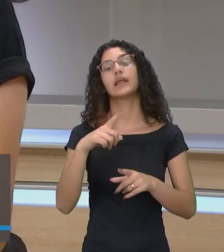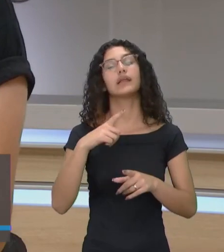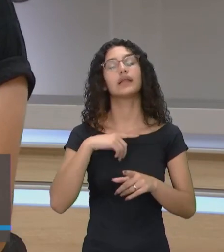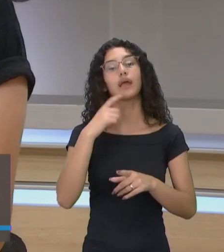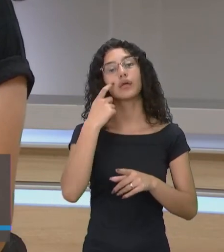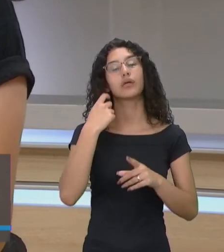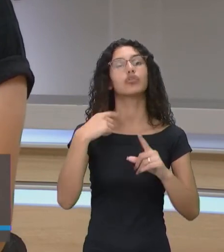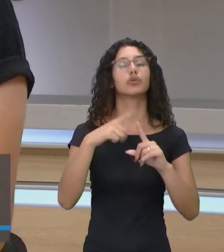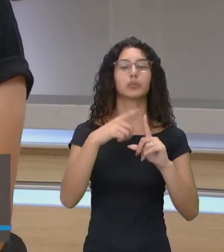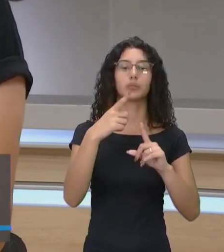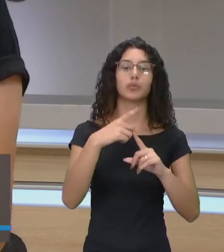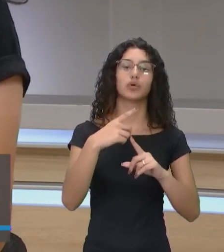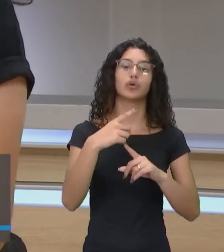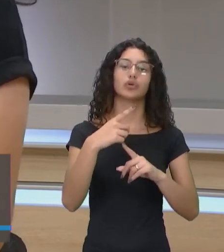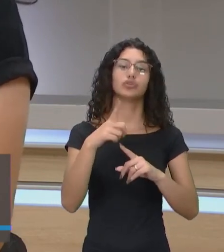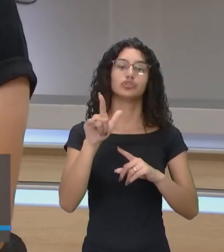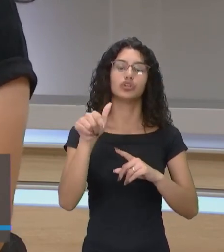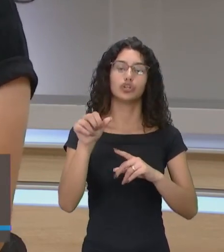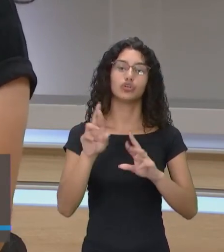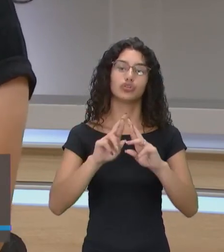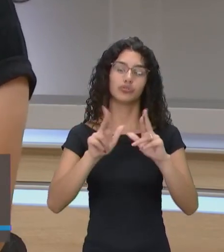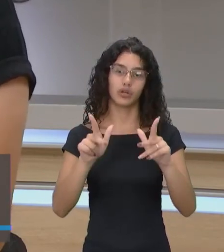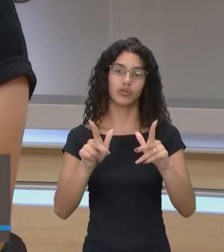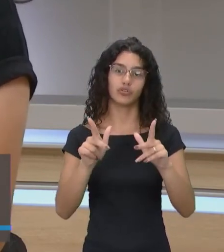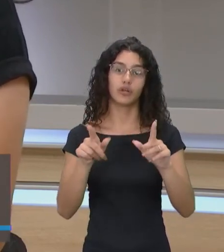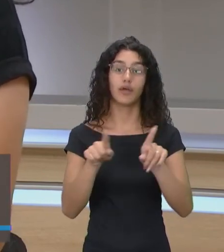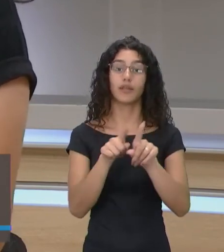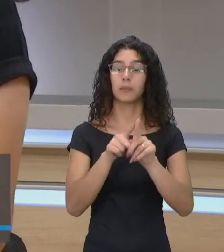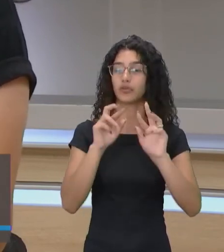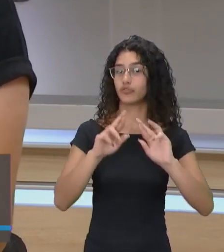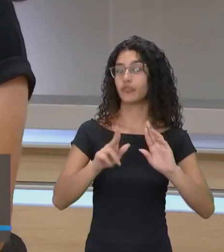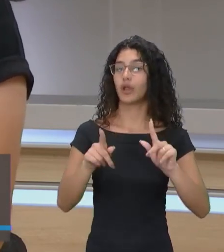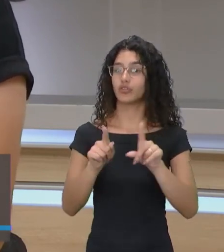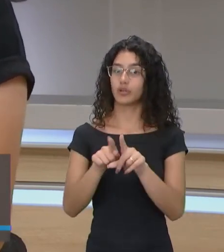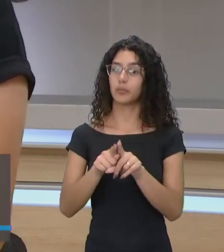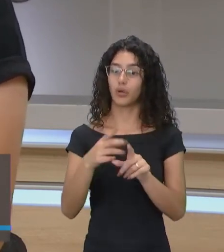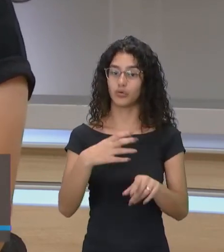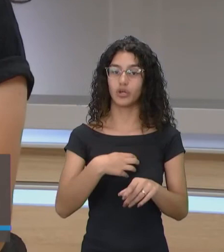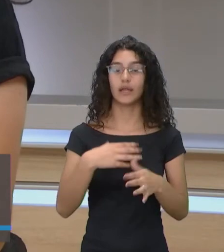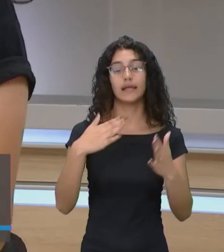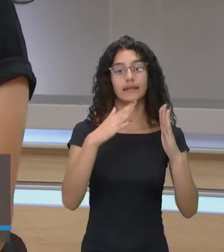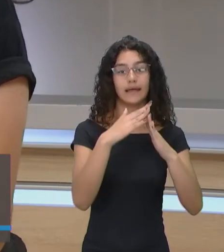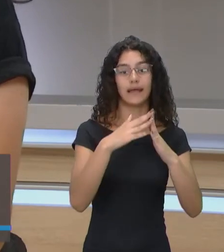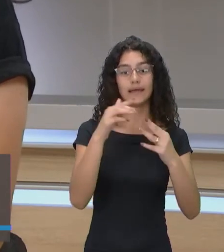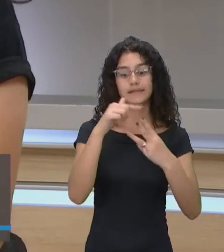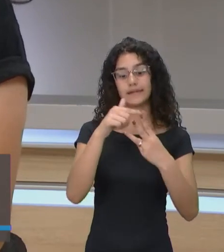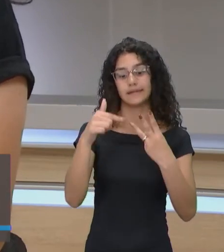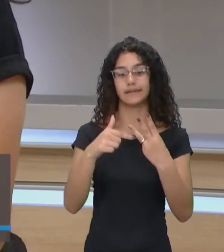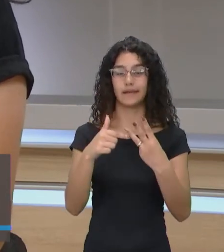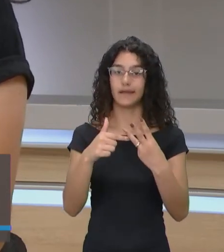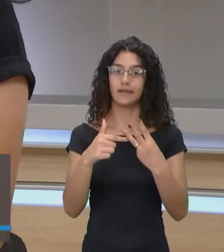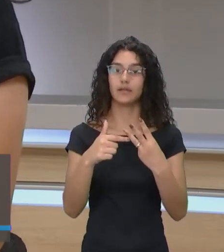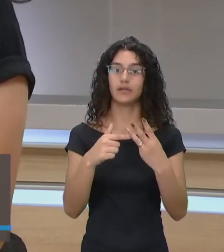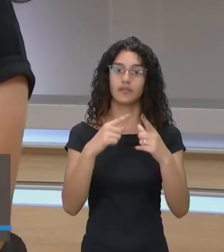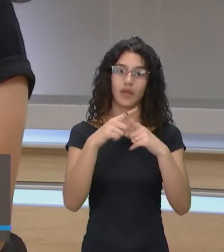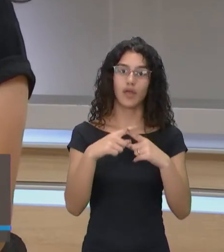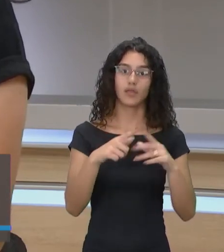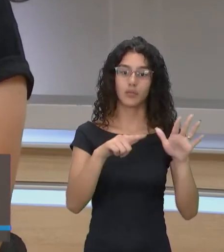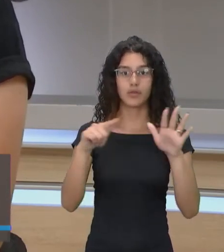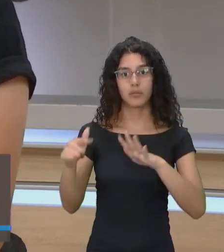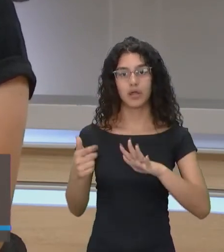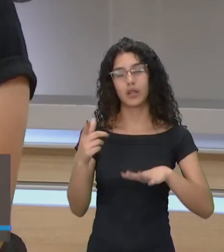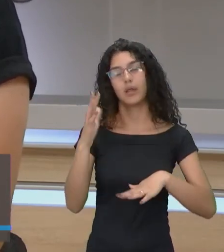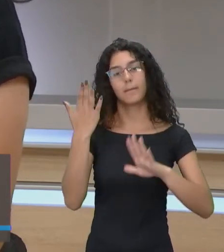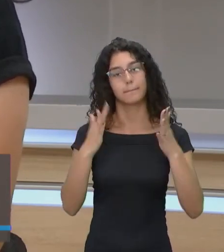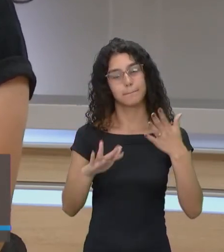tipo de lixo diferenciado e muitas vezes uma coleta diferenciada. Então, sei lá, na sua casa são 3 vezes por semana, dependendo da